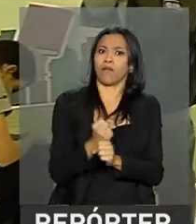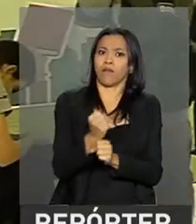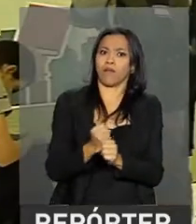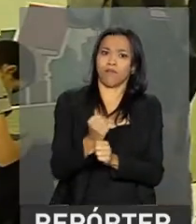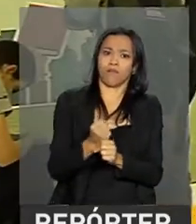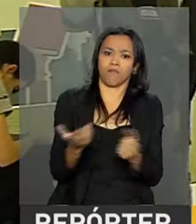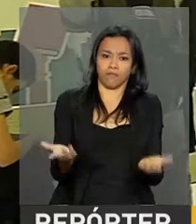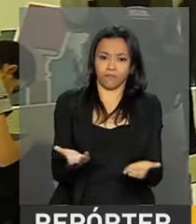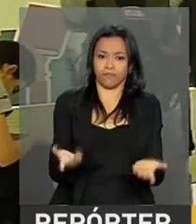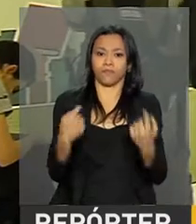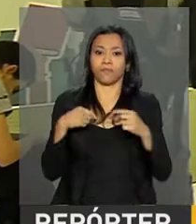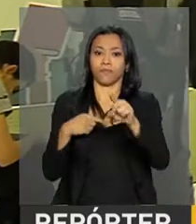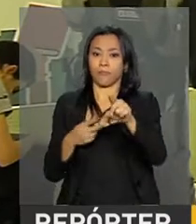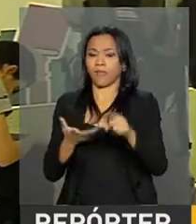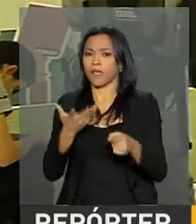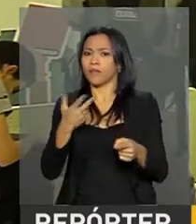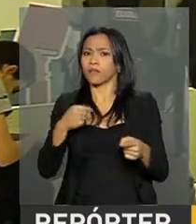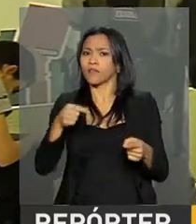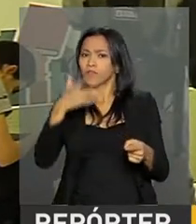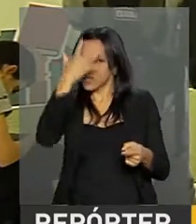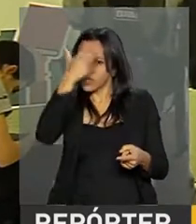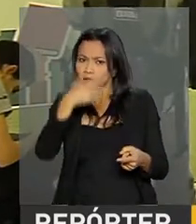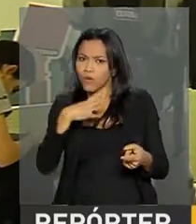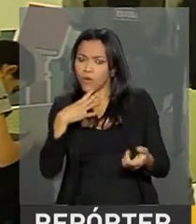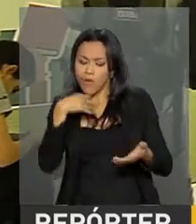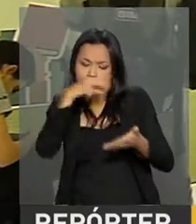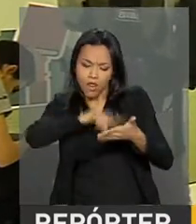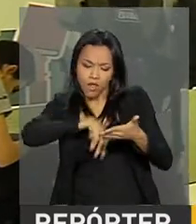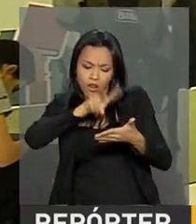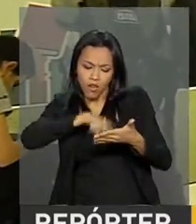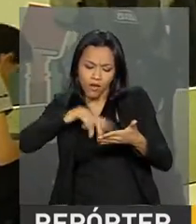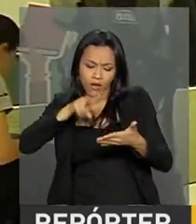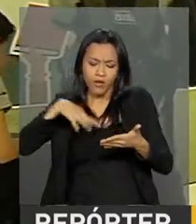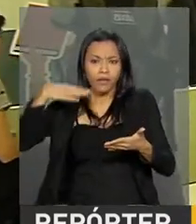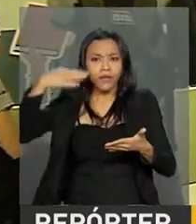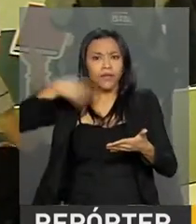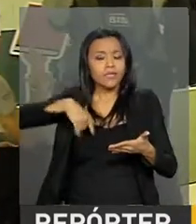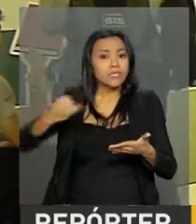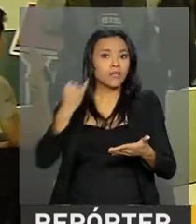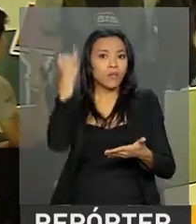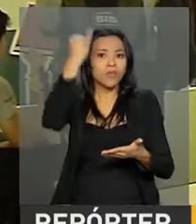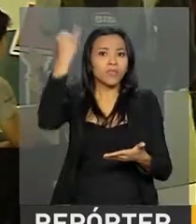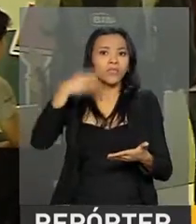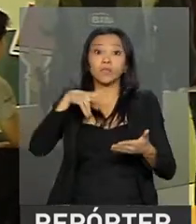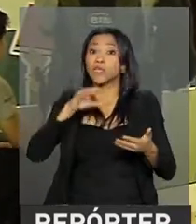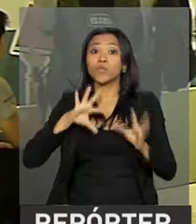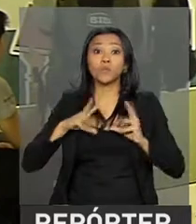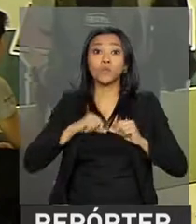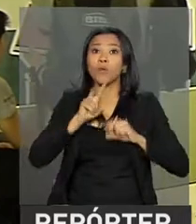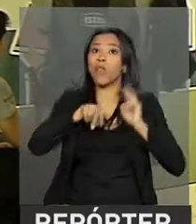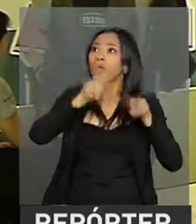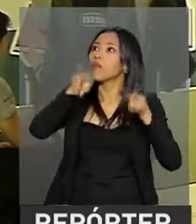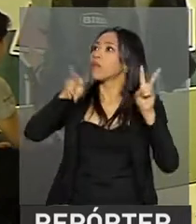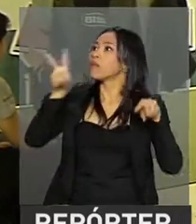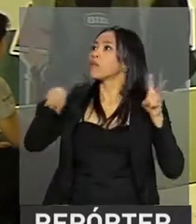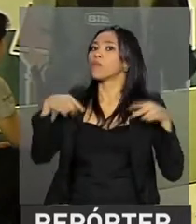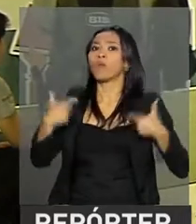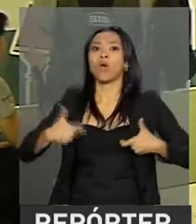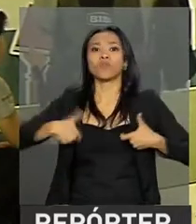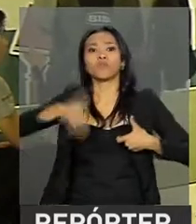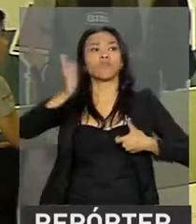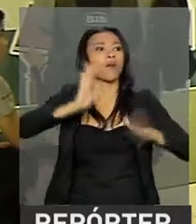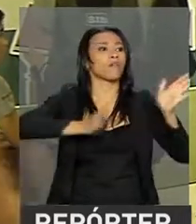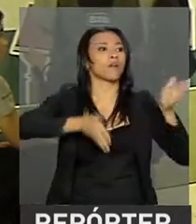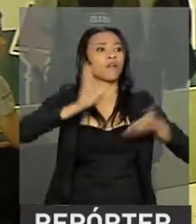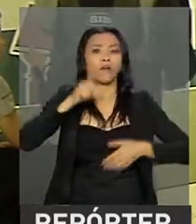se inserir no mundo como leitor é uma importância tremenda, porque o mundo é leitura, né? Todos os lugares para onde você